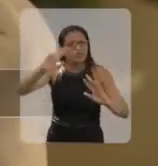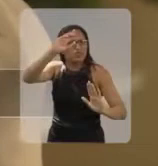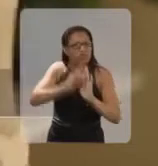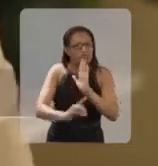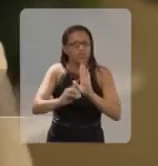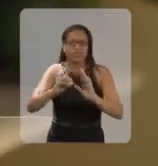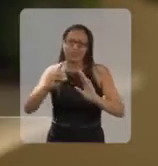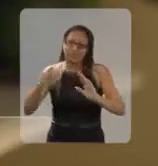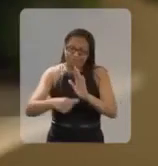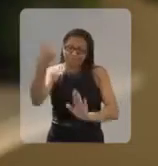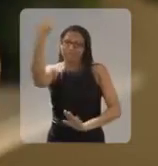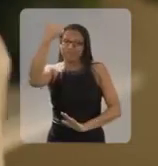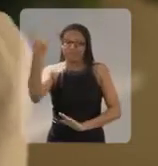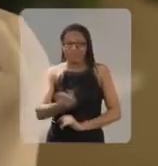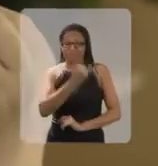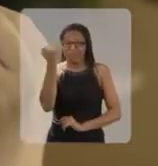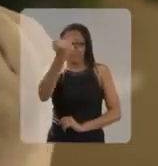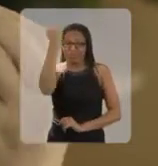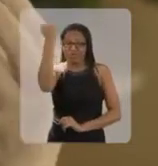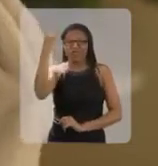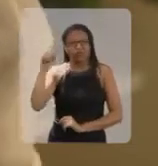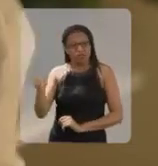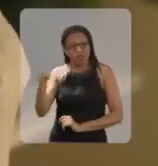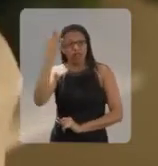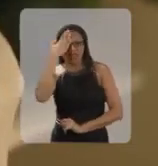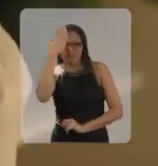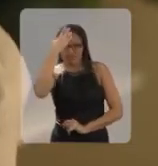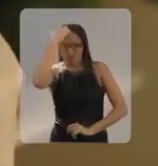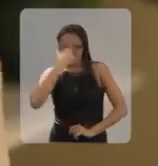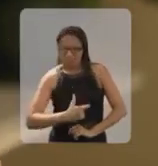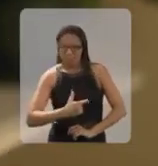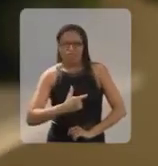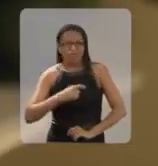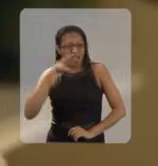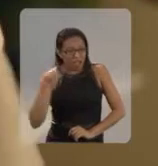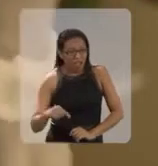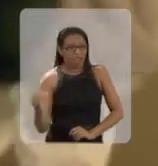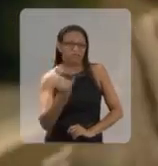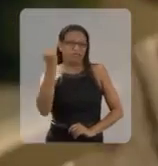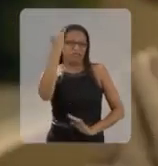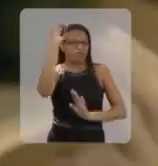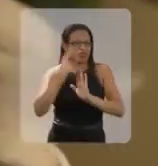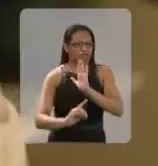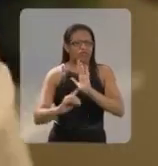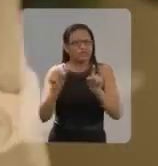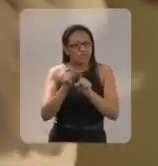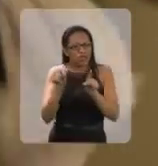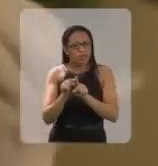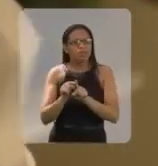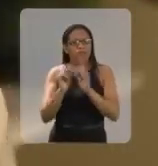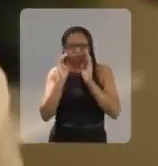ele primeiro se entender como um cidadão com direitos e depois ele até projetar isso,